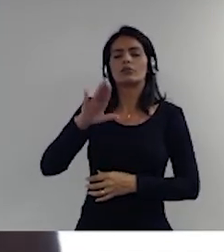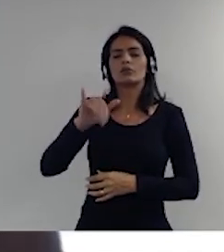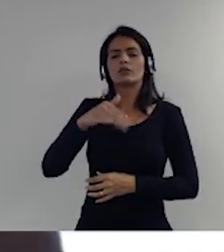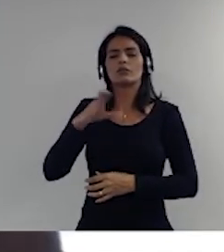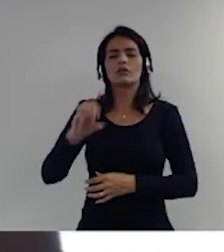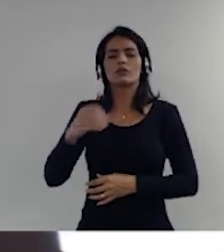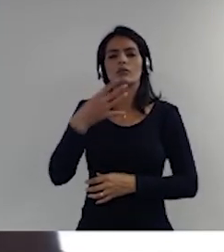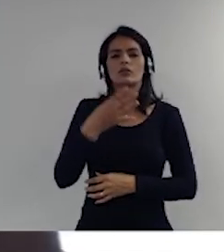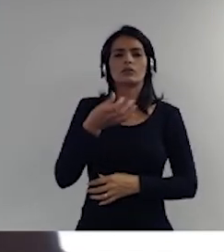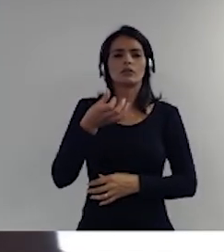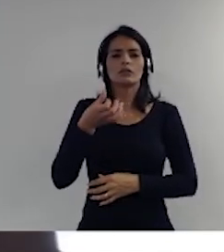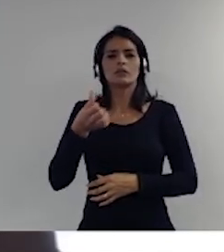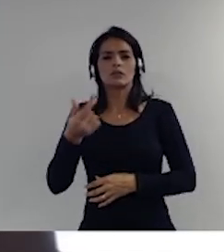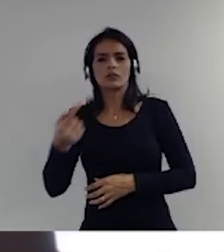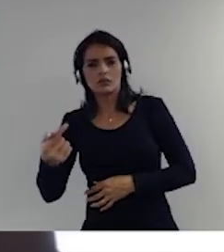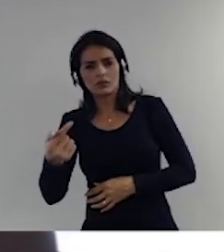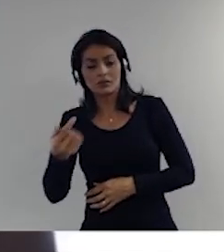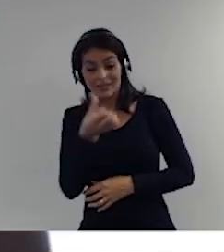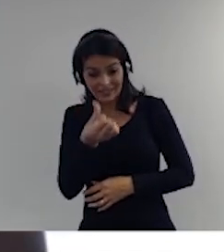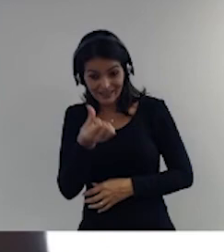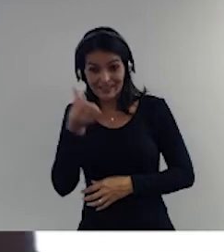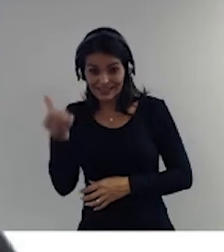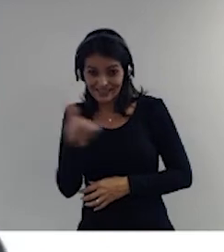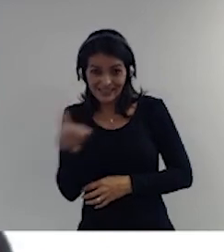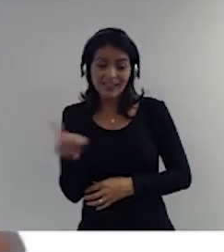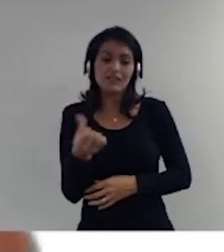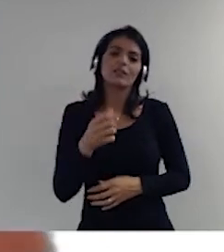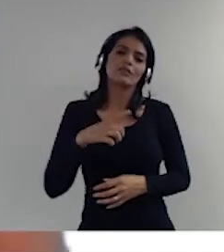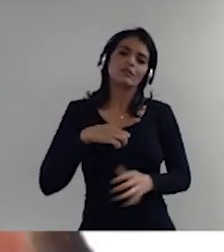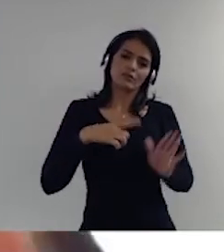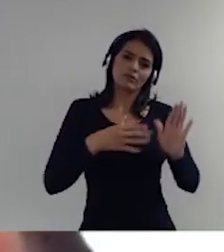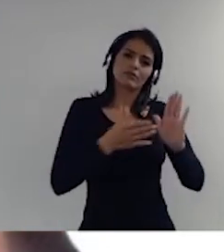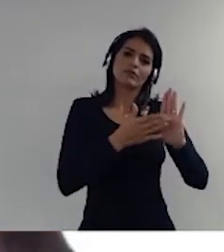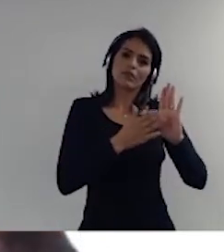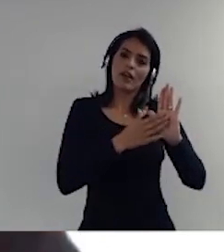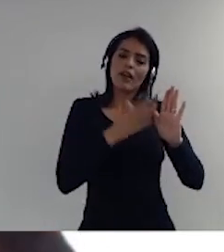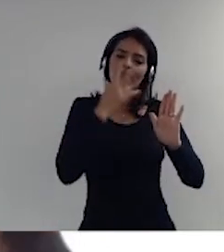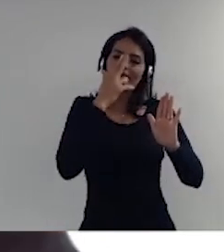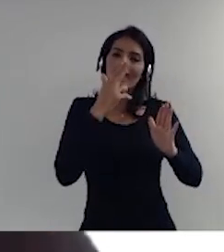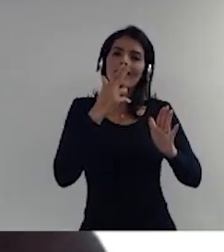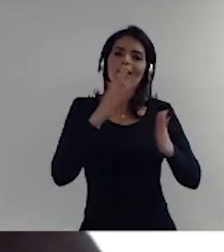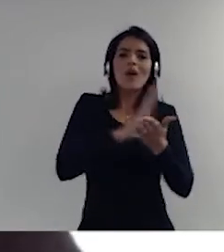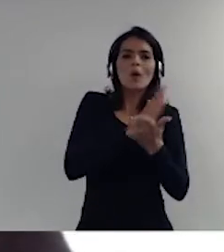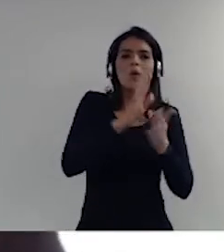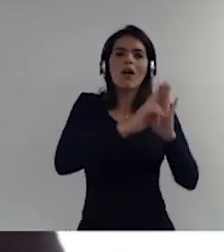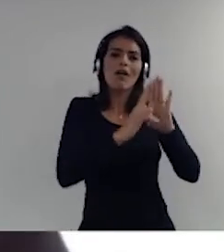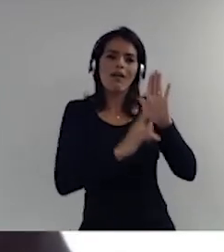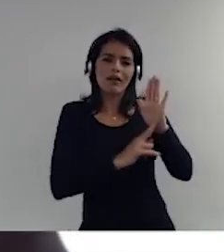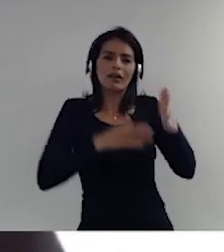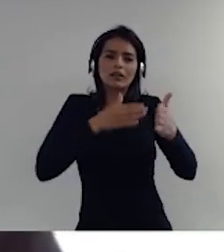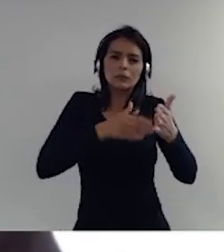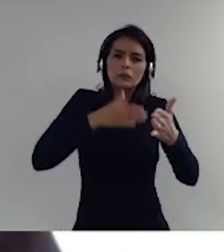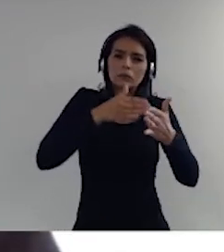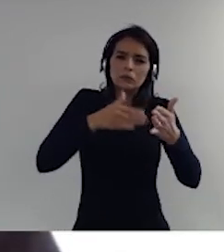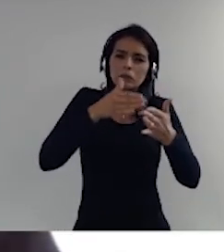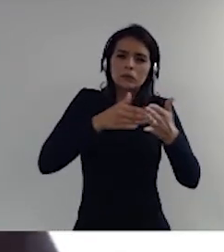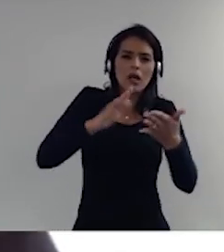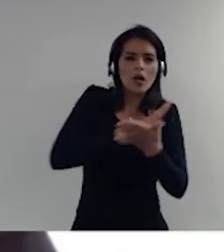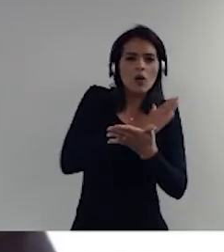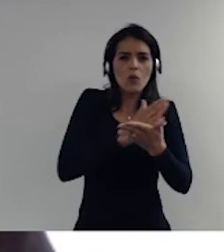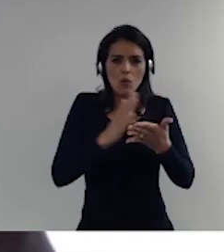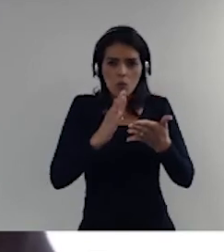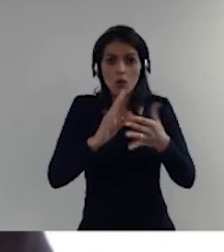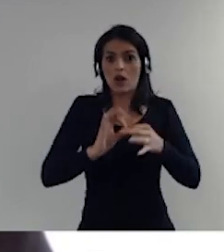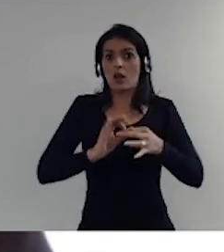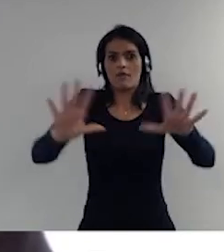de ofertas públicas com esforços restritos. Havia algumas limitações para